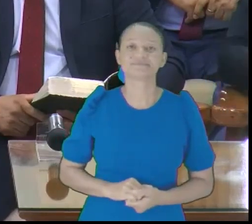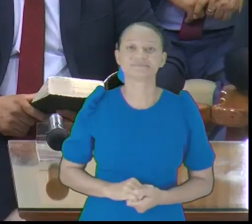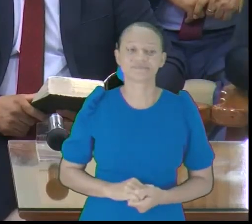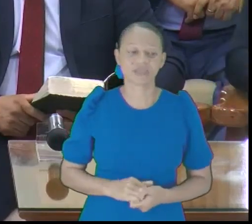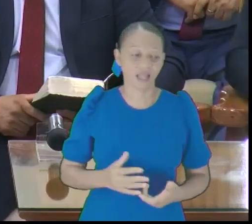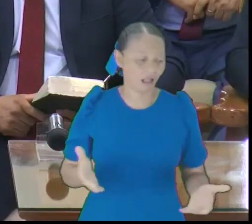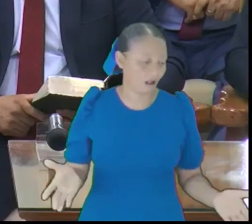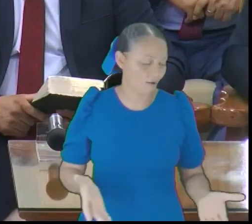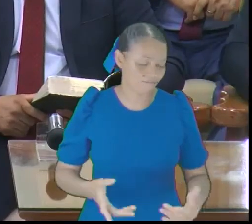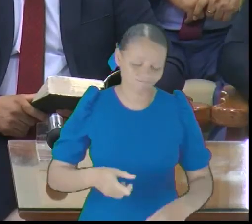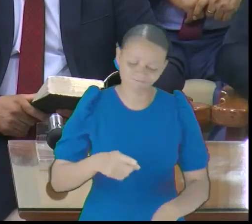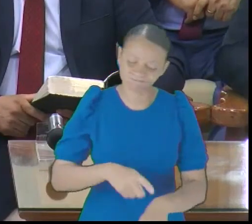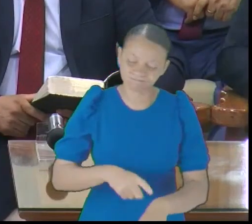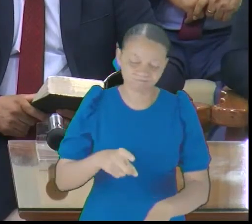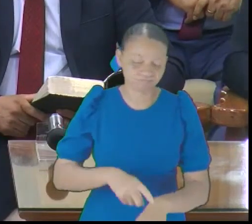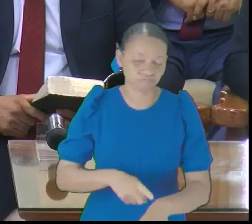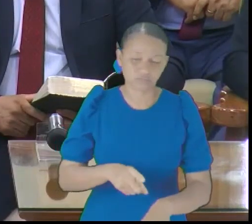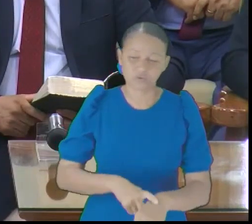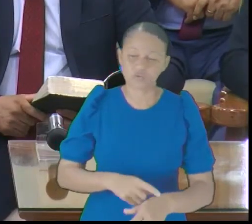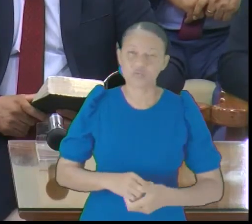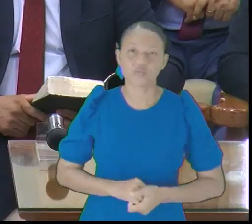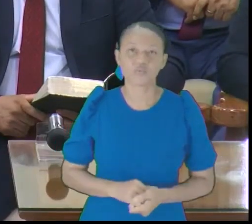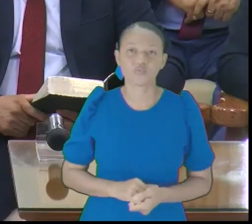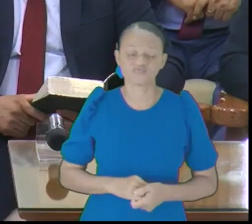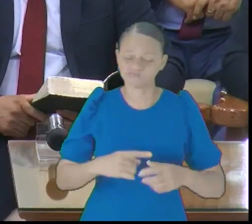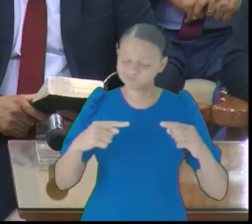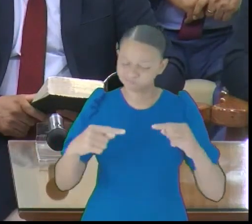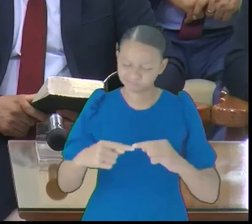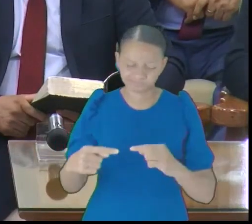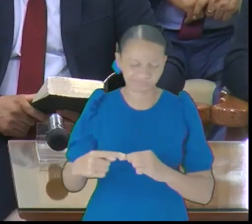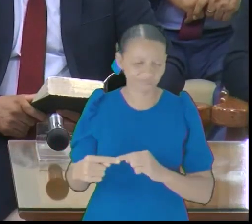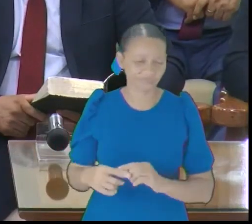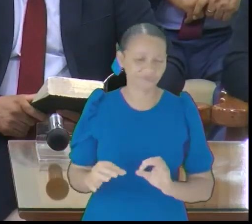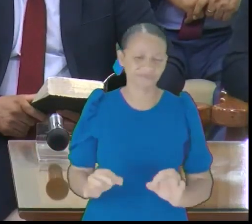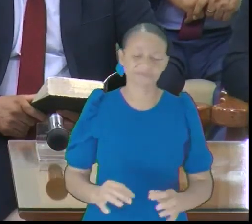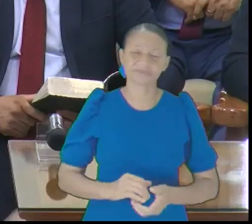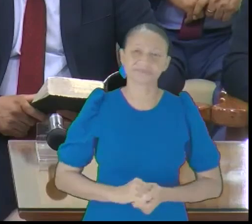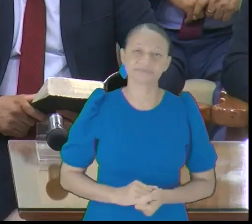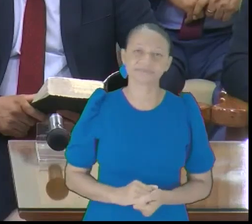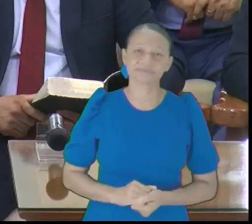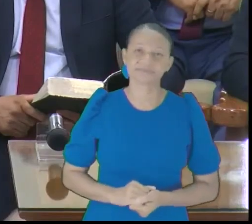Chegou a hora de você fazer cumprir.